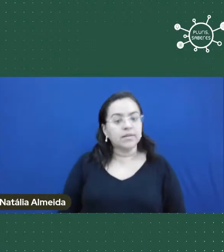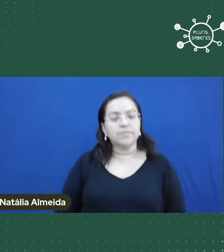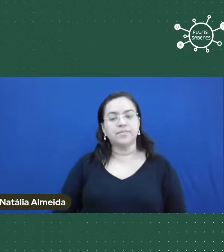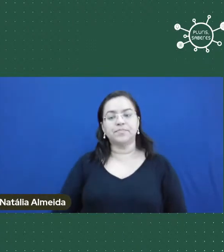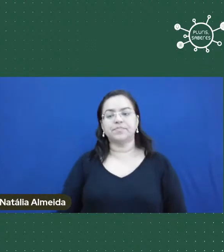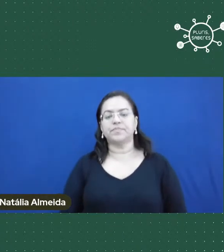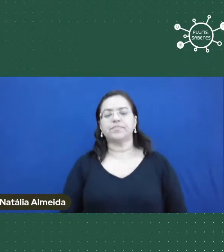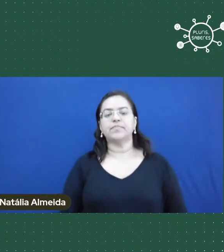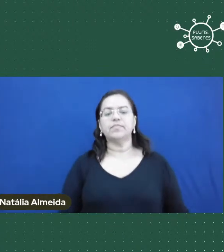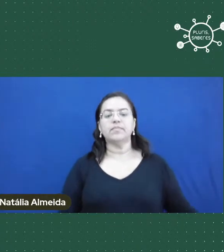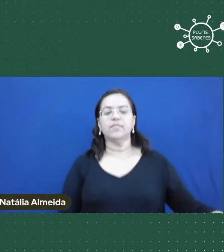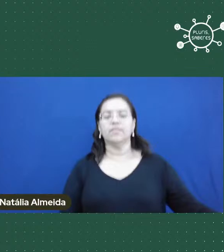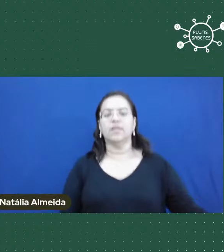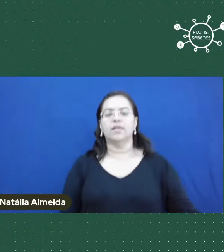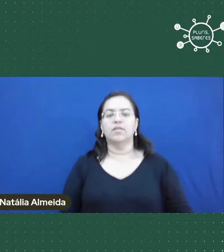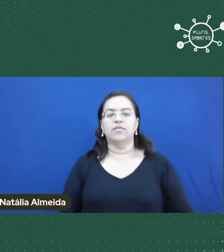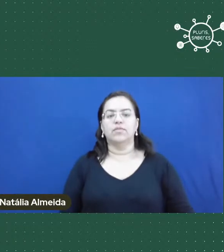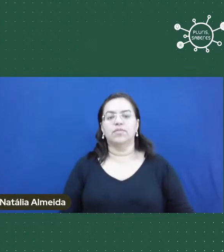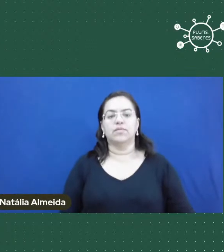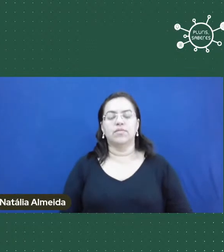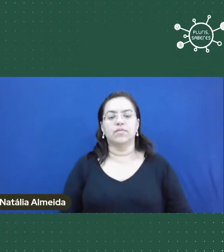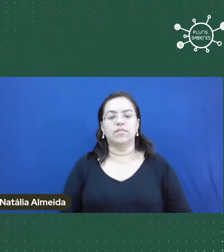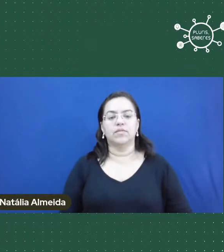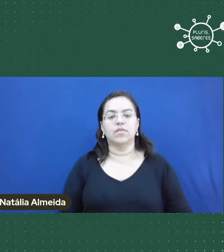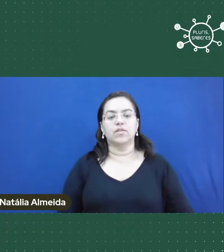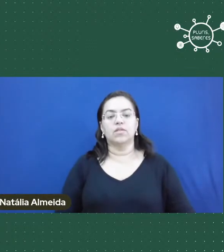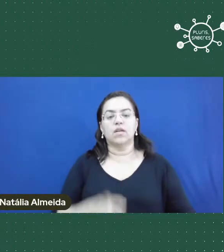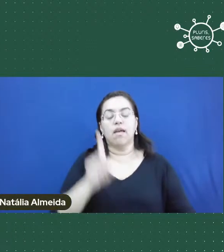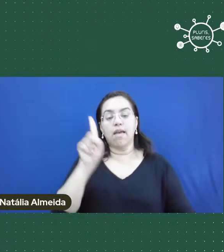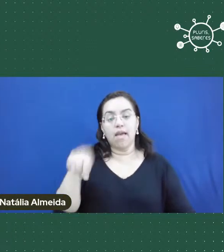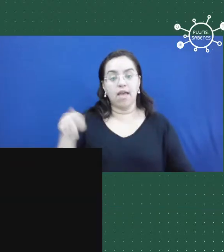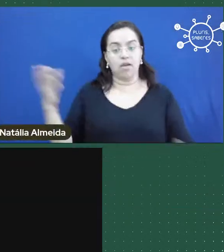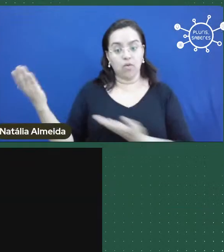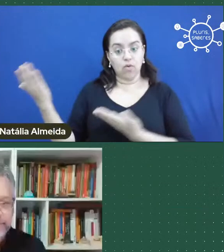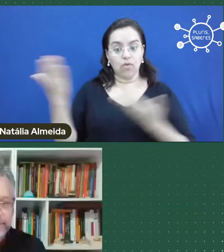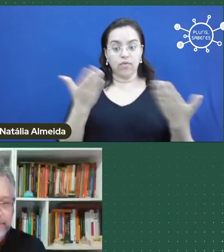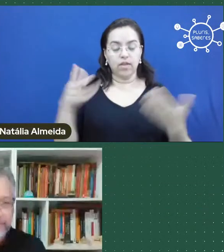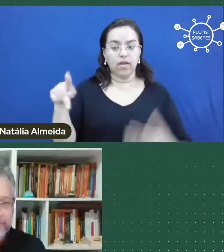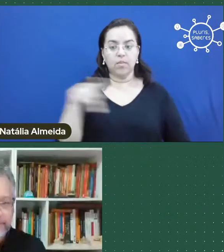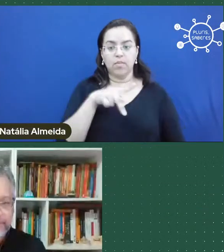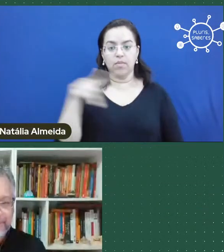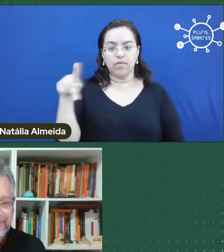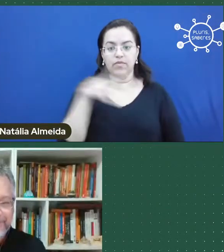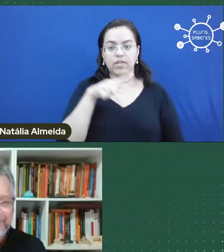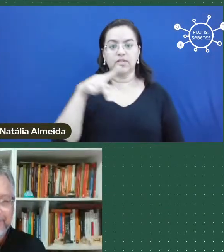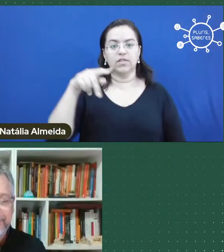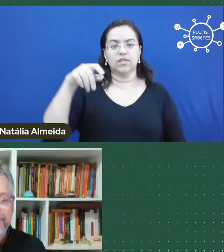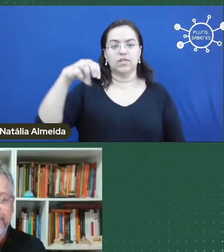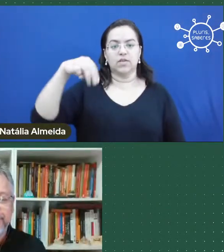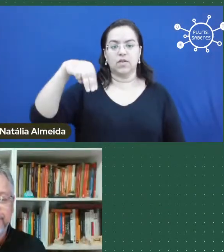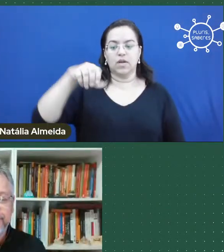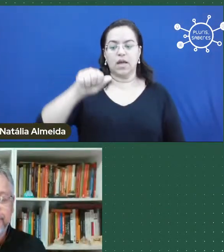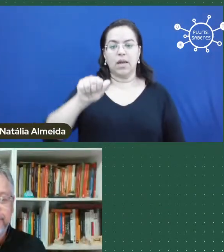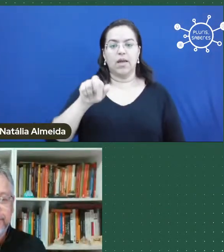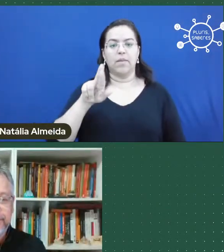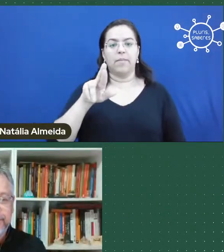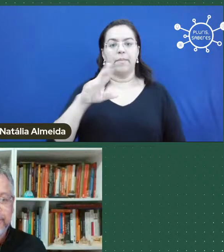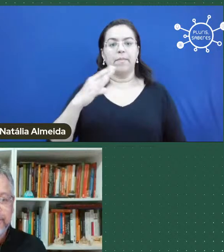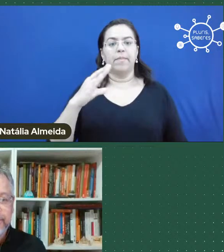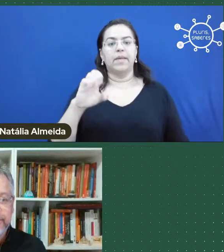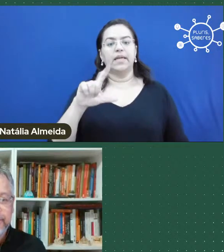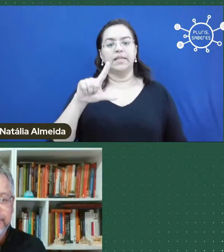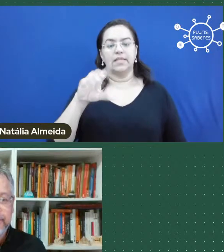conosco conhecimento. É o professor Marcelo Nogueira de Siqueira. O professor Marcelo é doutor em Ciência